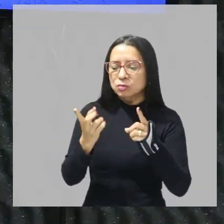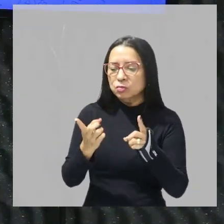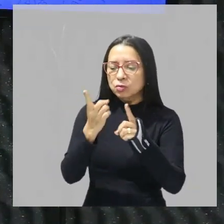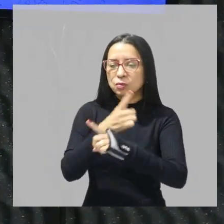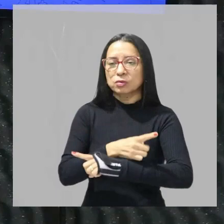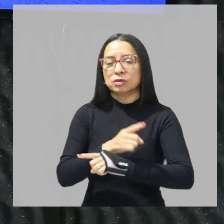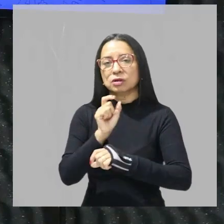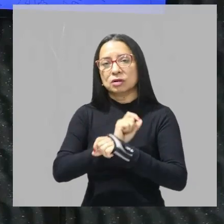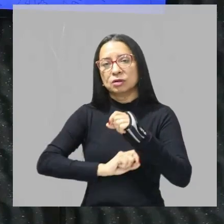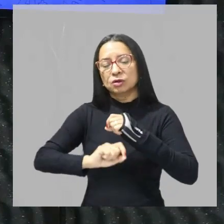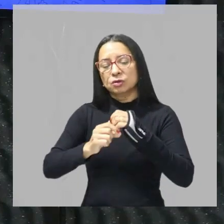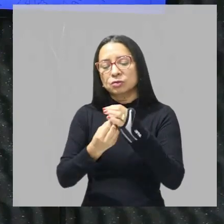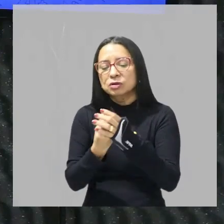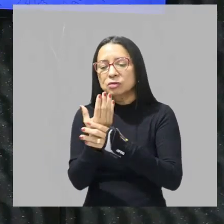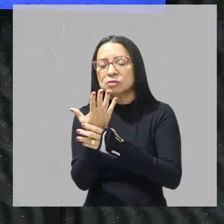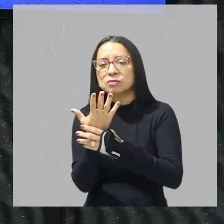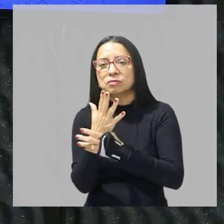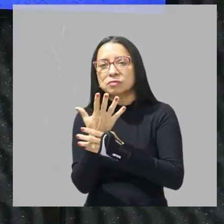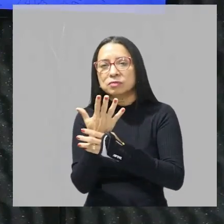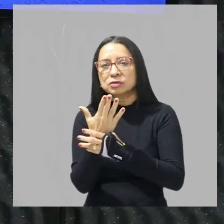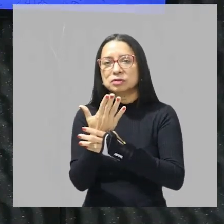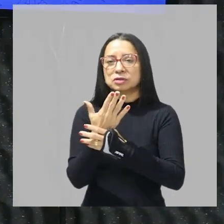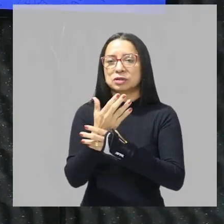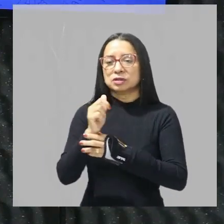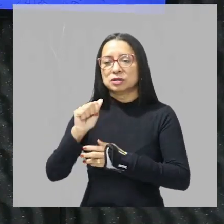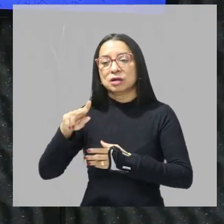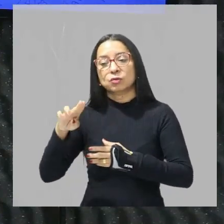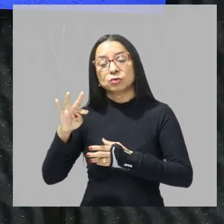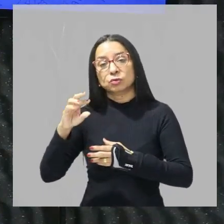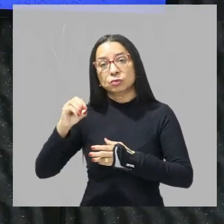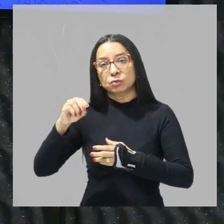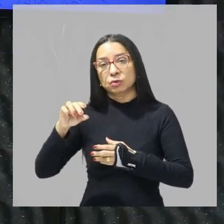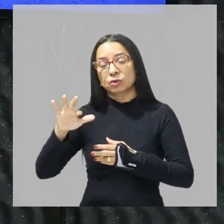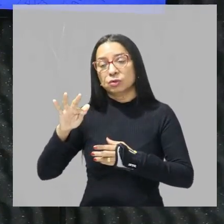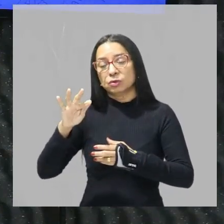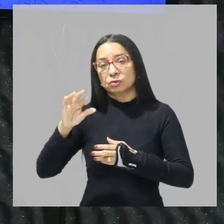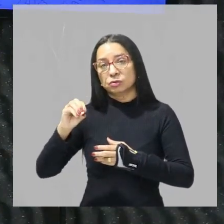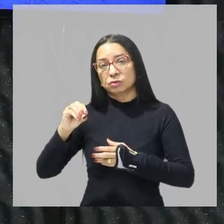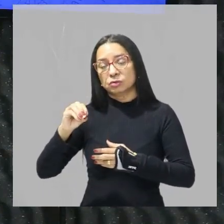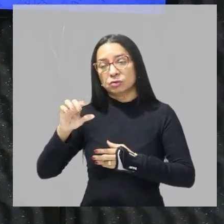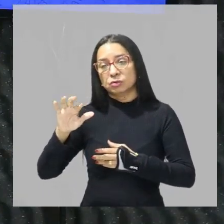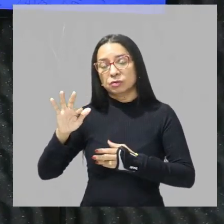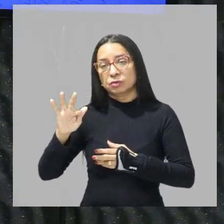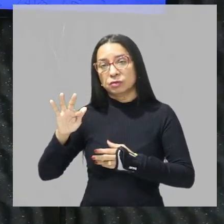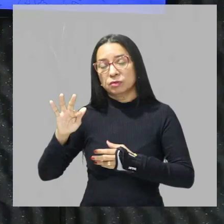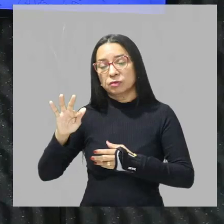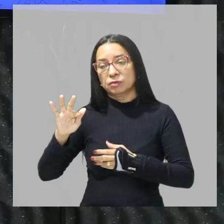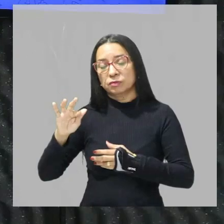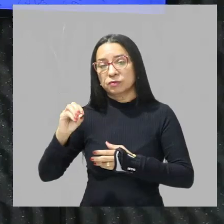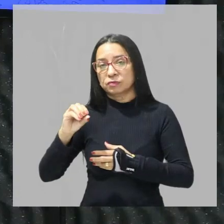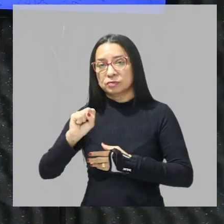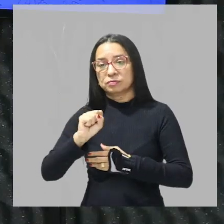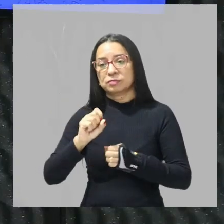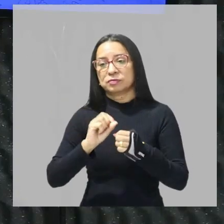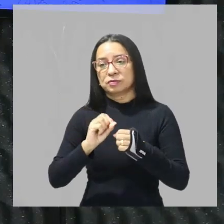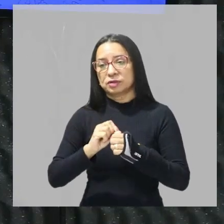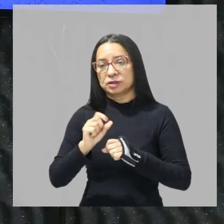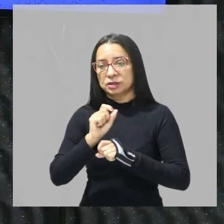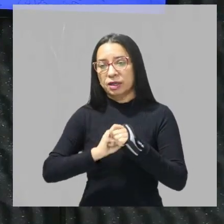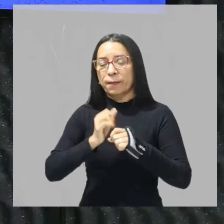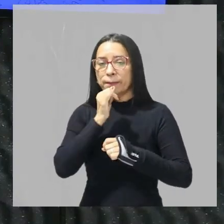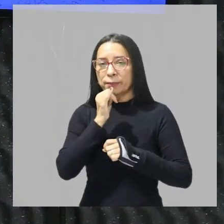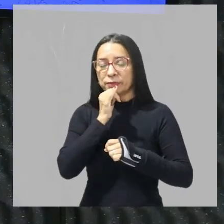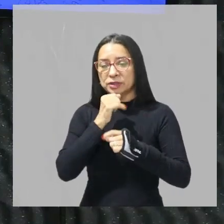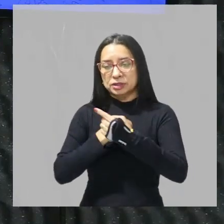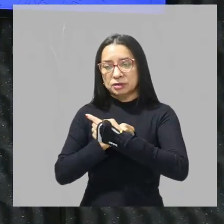que os vegetais, os autótrofos fazem. Por exemplo, os produtores, eles